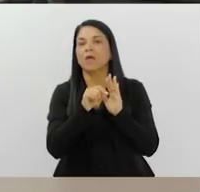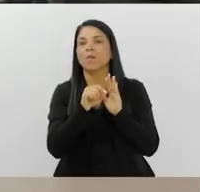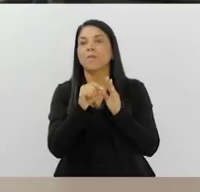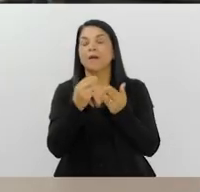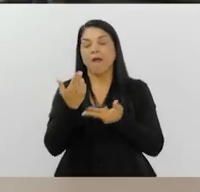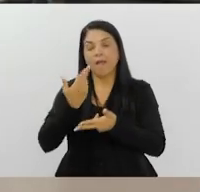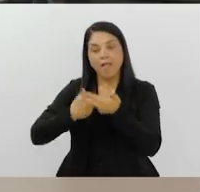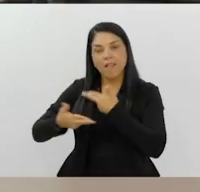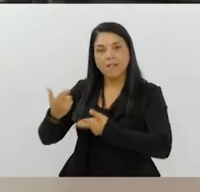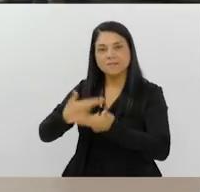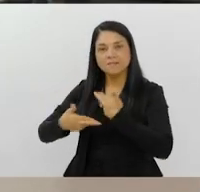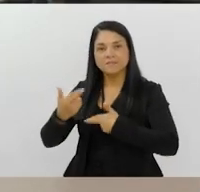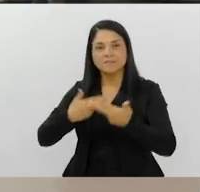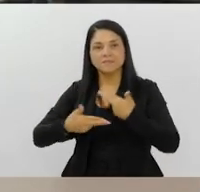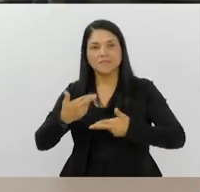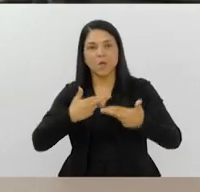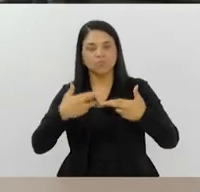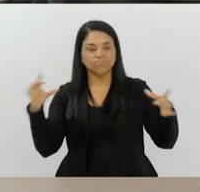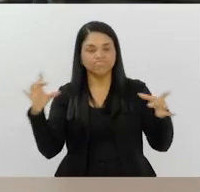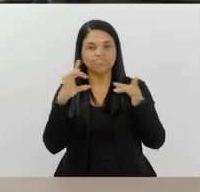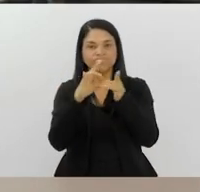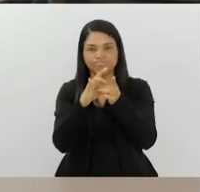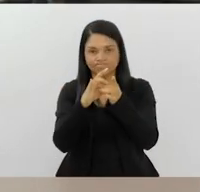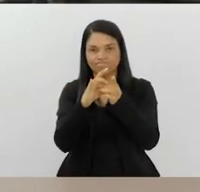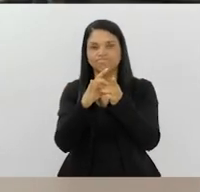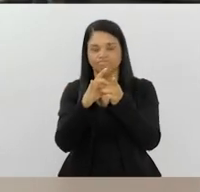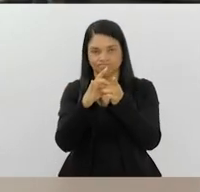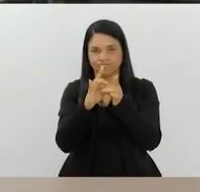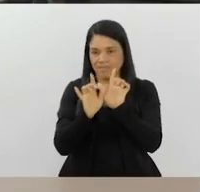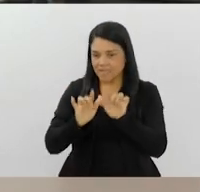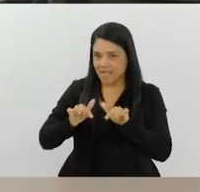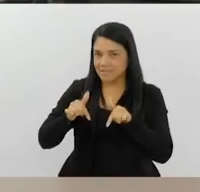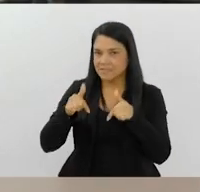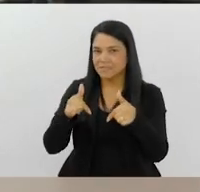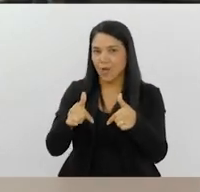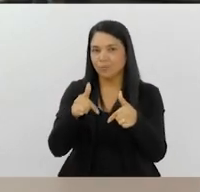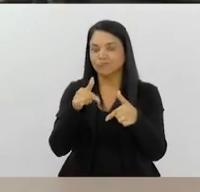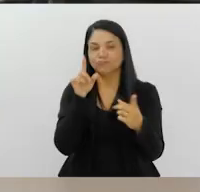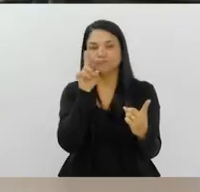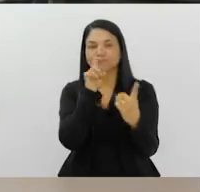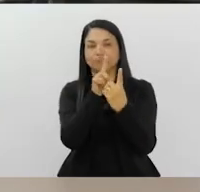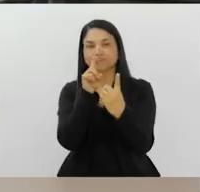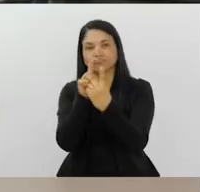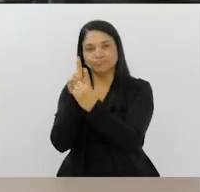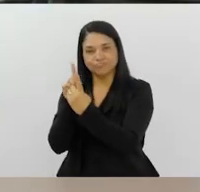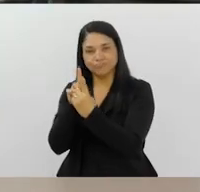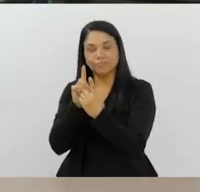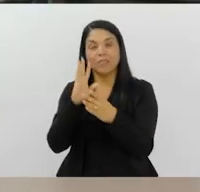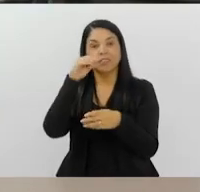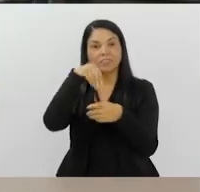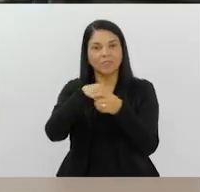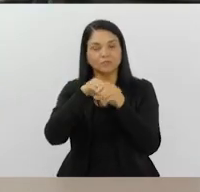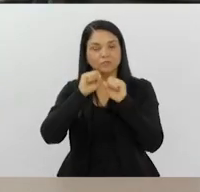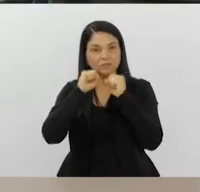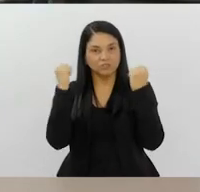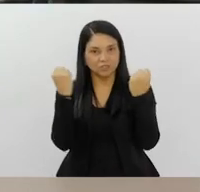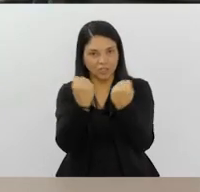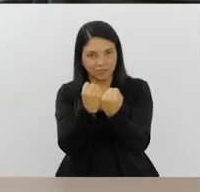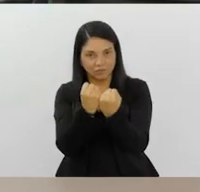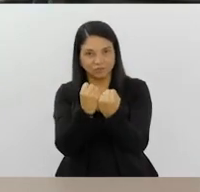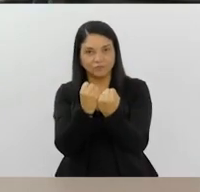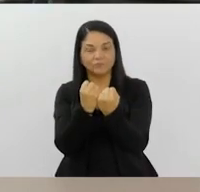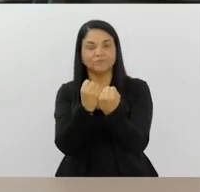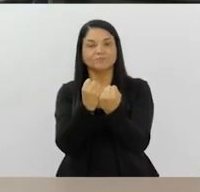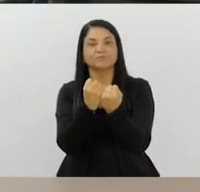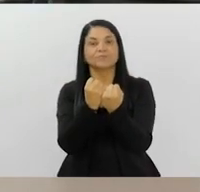relação muito sincronizada nessa operação de detectação ali no nos estádios principalmente e nos